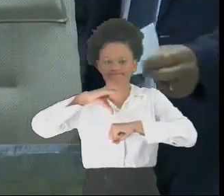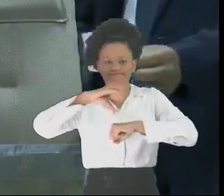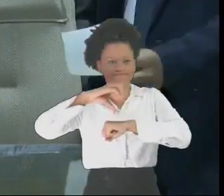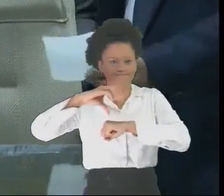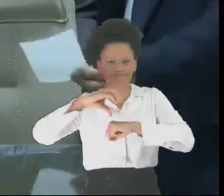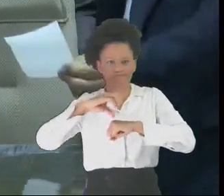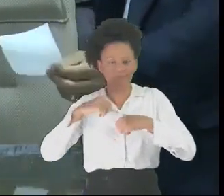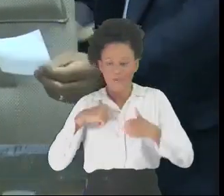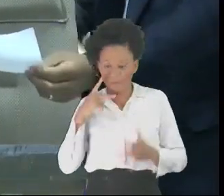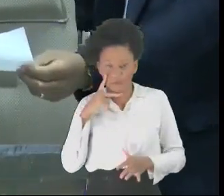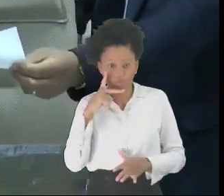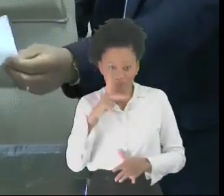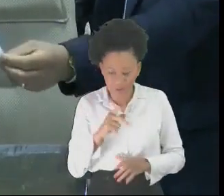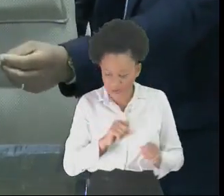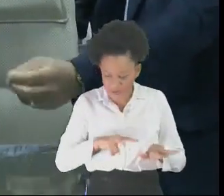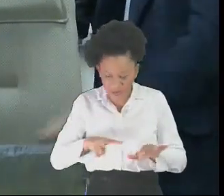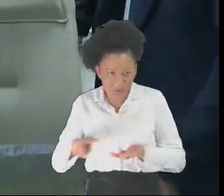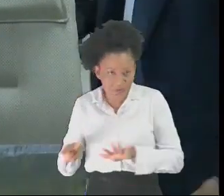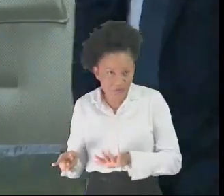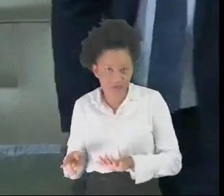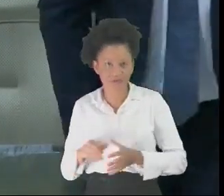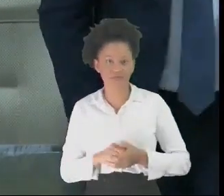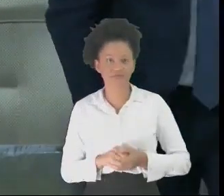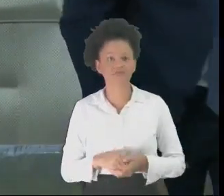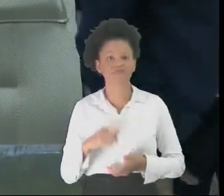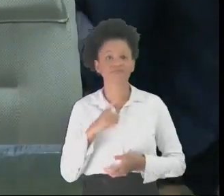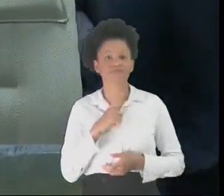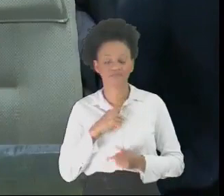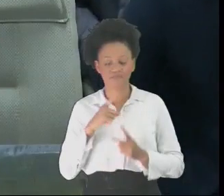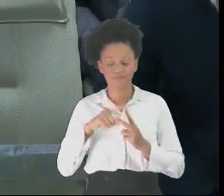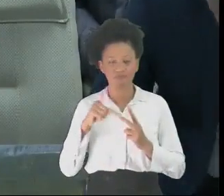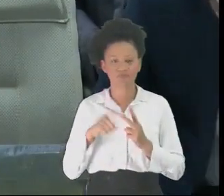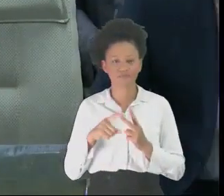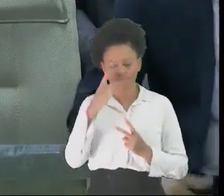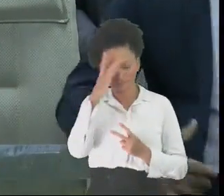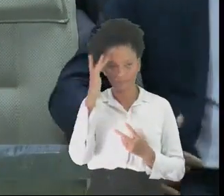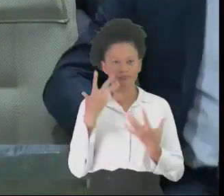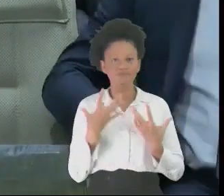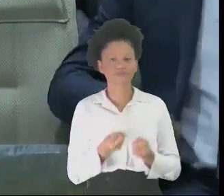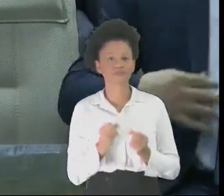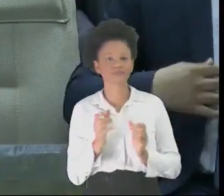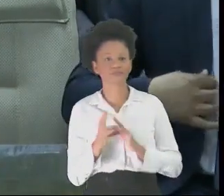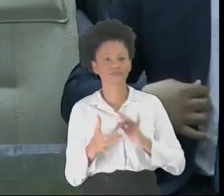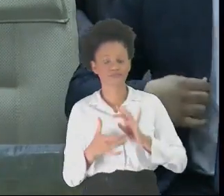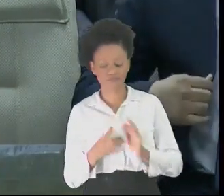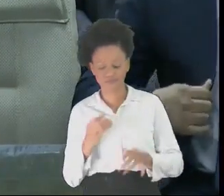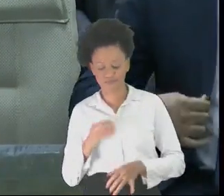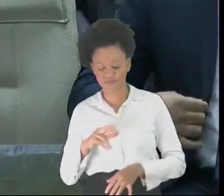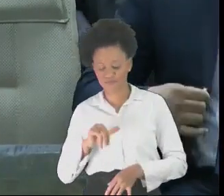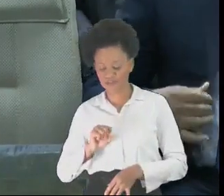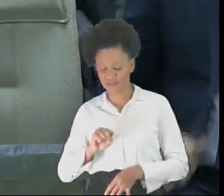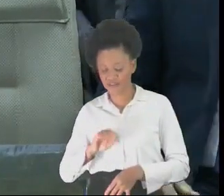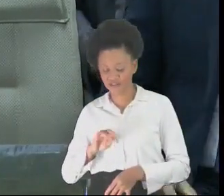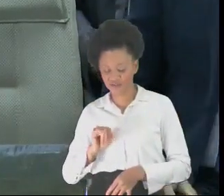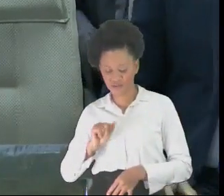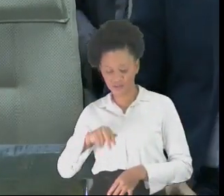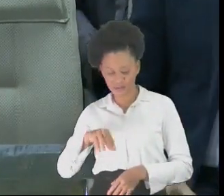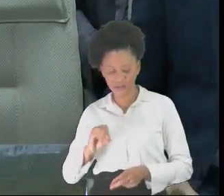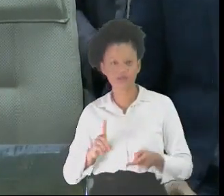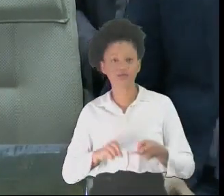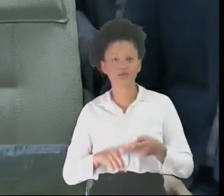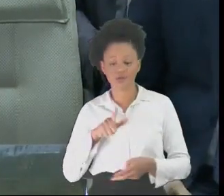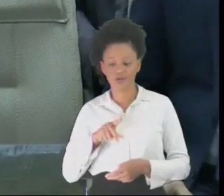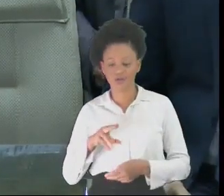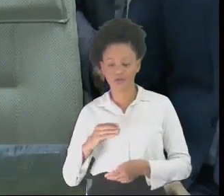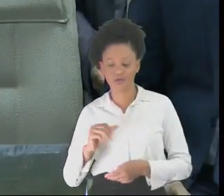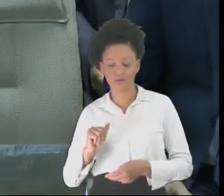estou profetizando que vai ser essa semana. Olha, já tem duas vidas que aceitaram a Jesus, Cristiane do Tabuleiro e Lucas de Santa Catarina. Quem